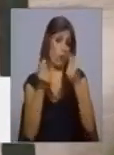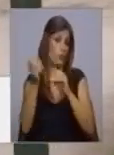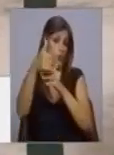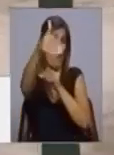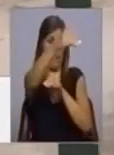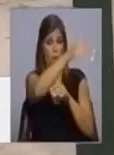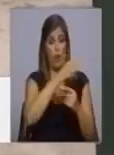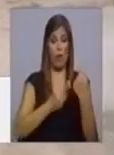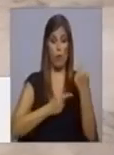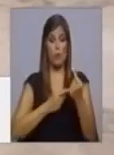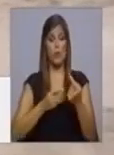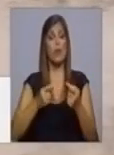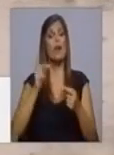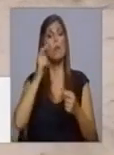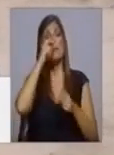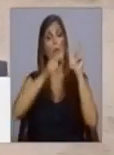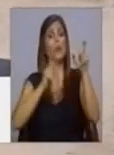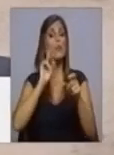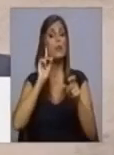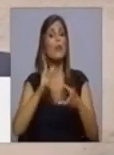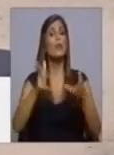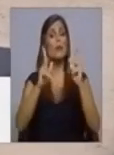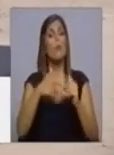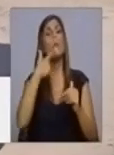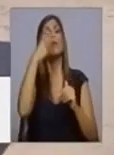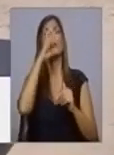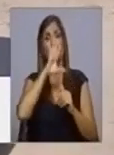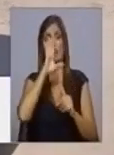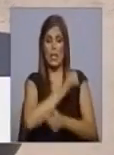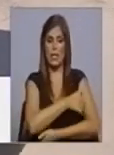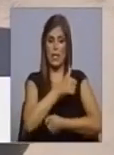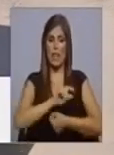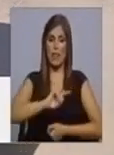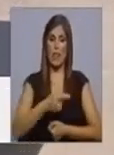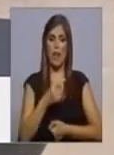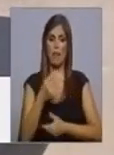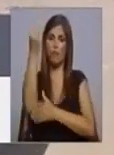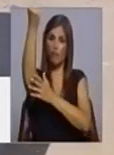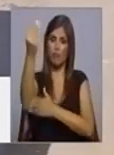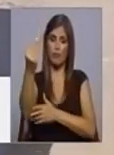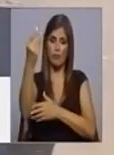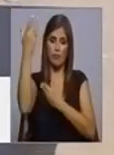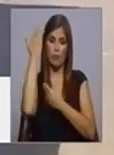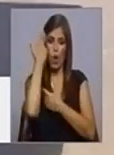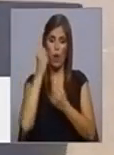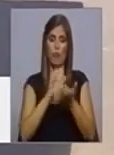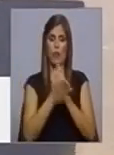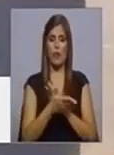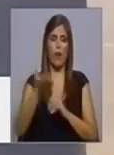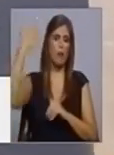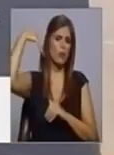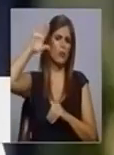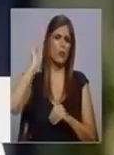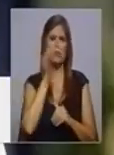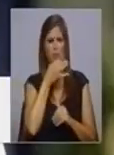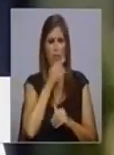Sim. importantes do liberalismo. Eu pergunto-lhe se a cidade merece um grande monumento evocativo da Revolução Liberal. Há muito tempo que se fala